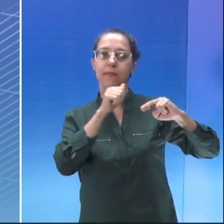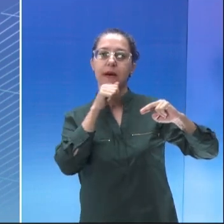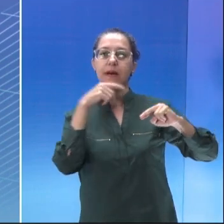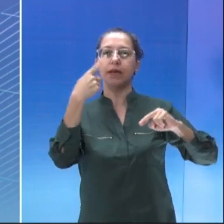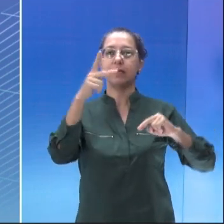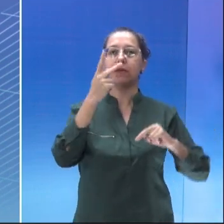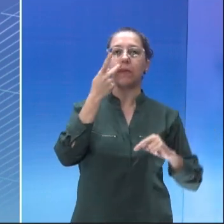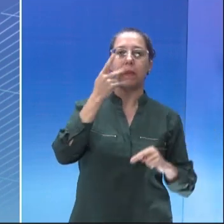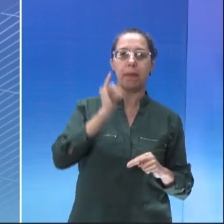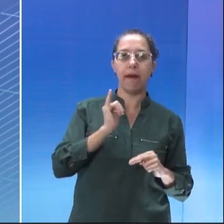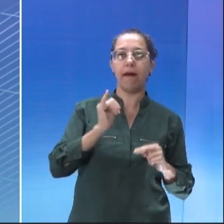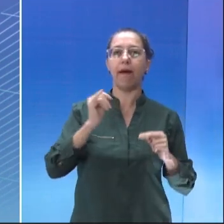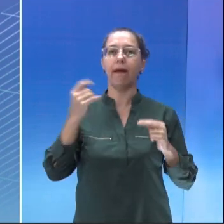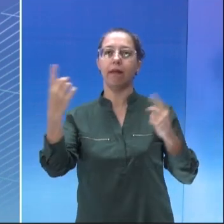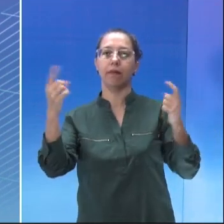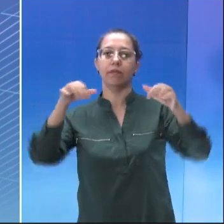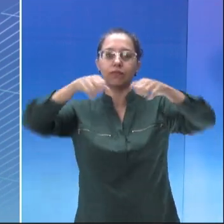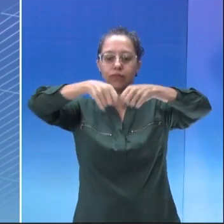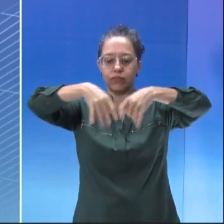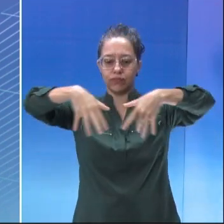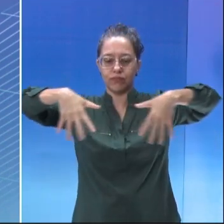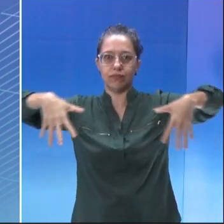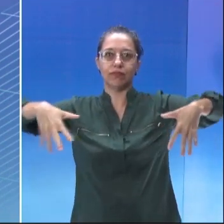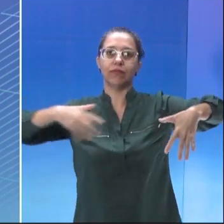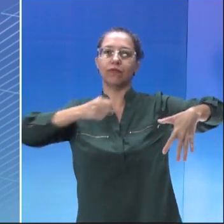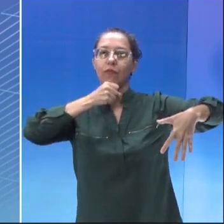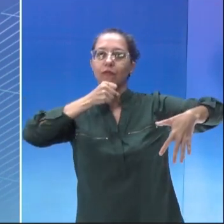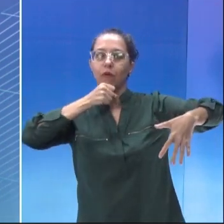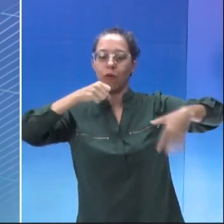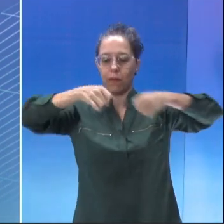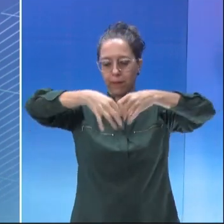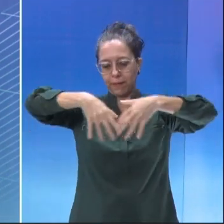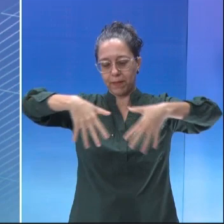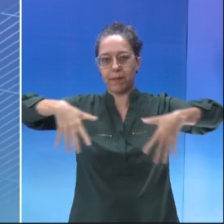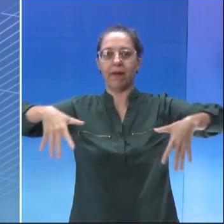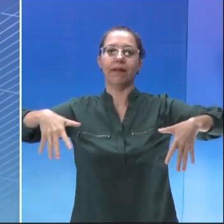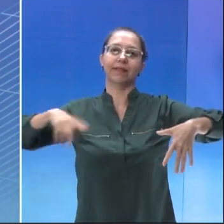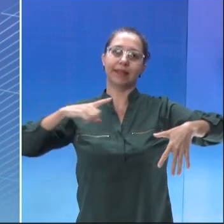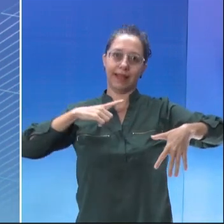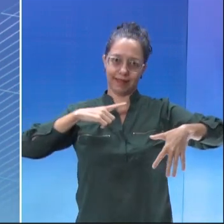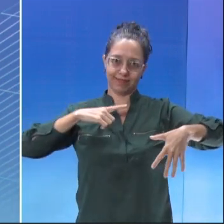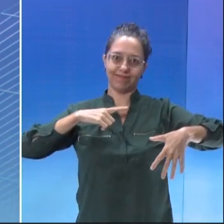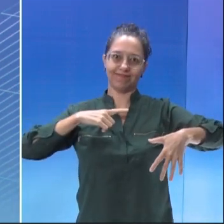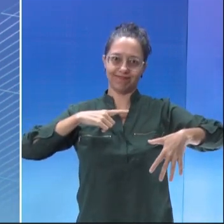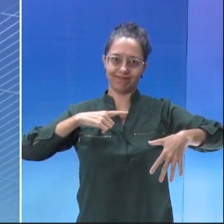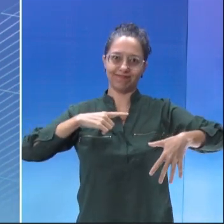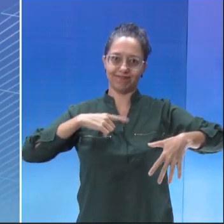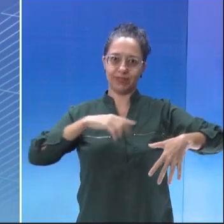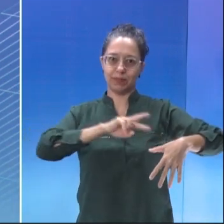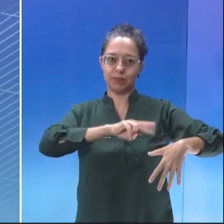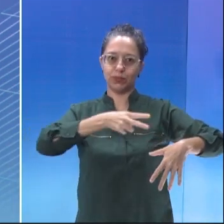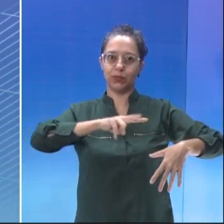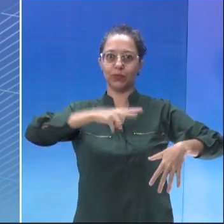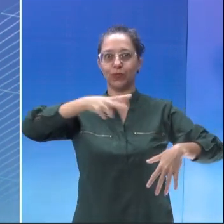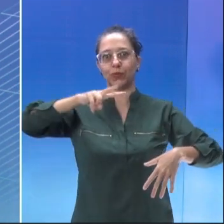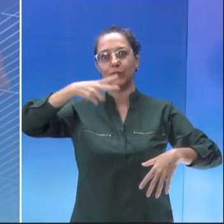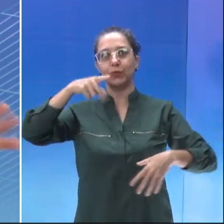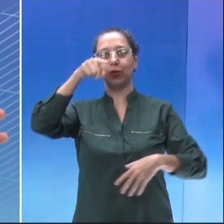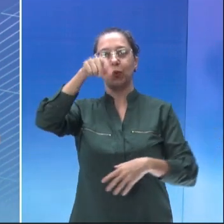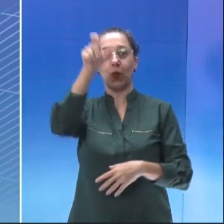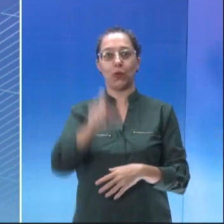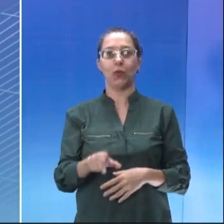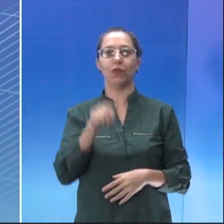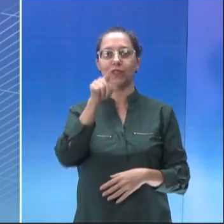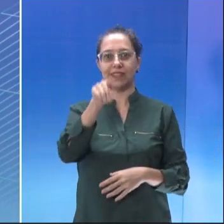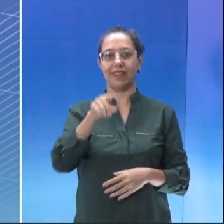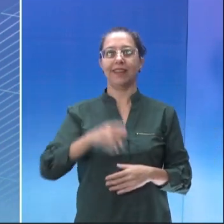do seu pai, seus avós, seus bisavós, tataravós, assim, por diante. Bom, esse